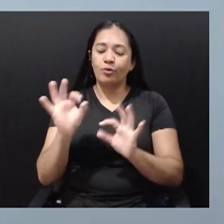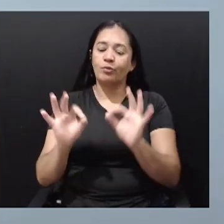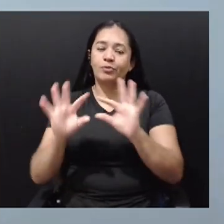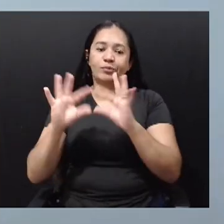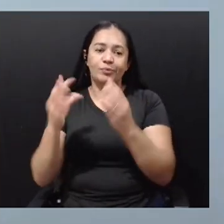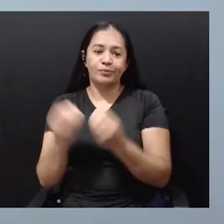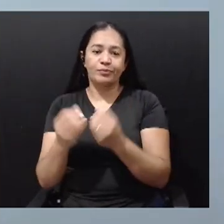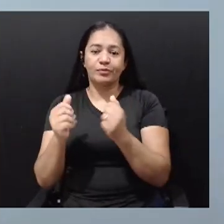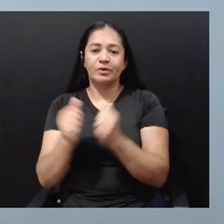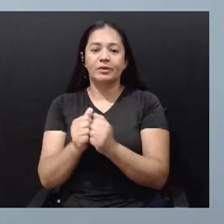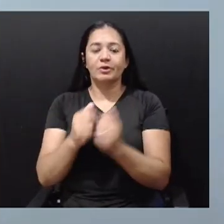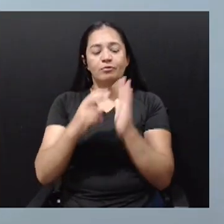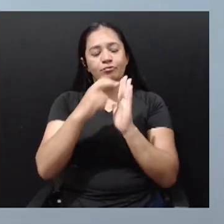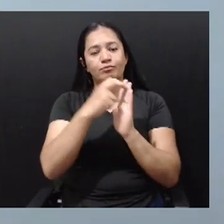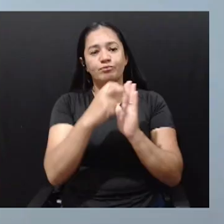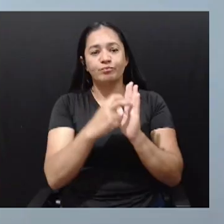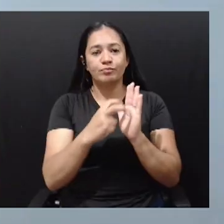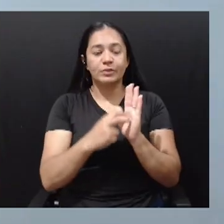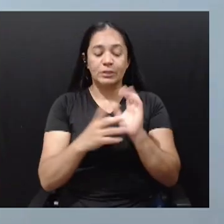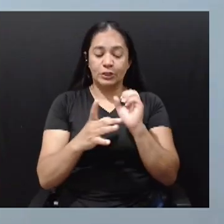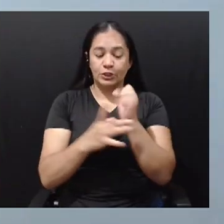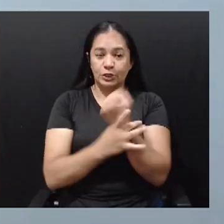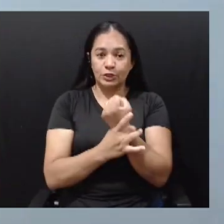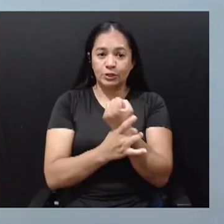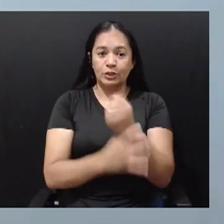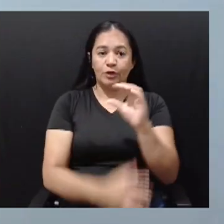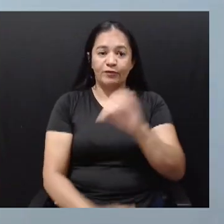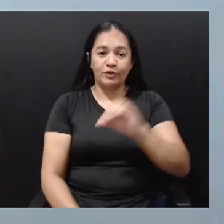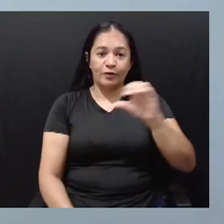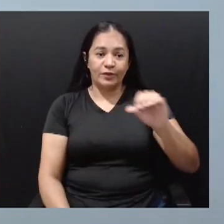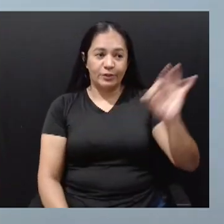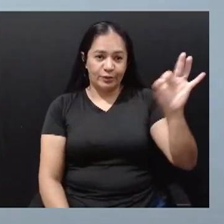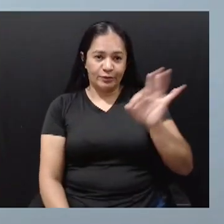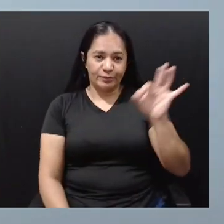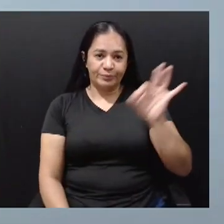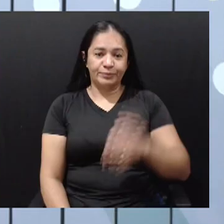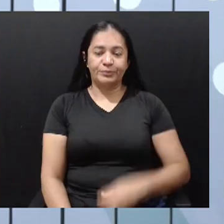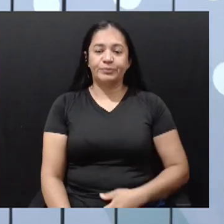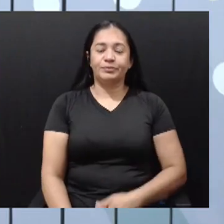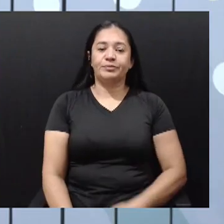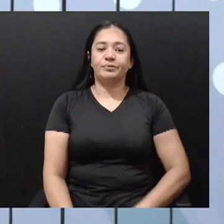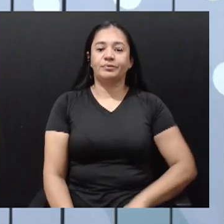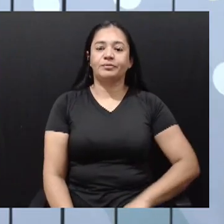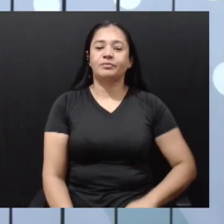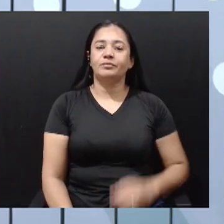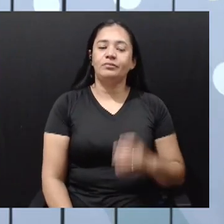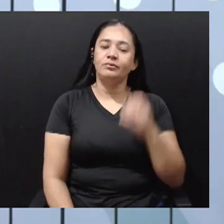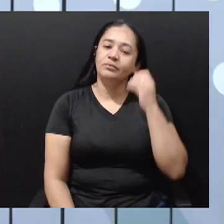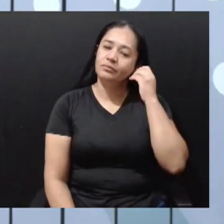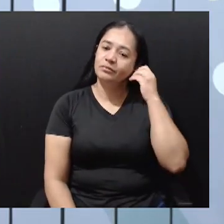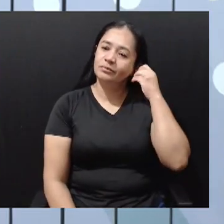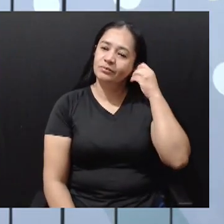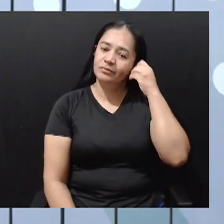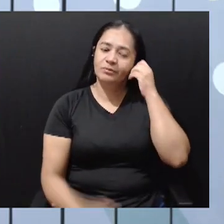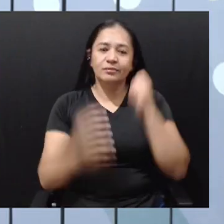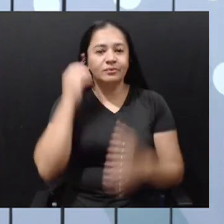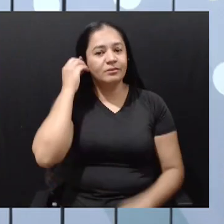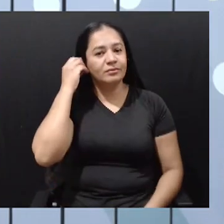anticoncepção segura, com 99% de eficácia. Maravilha, Leonardo. São métodos